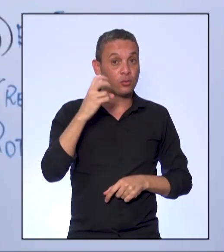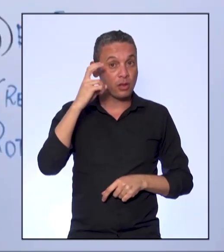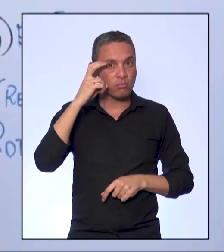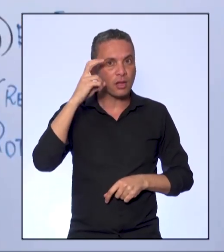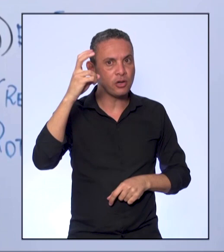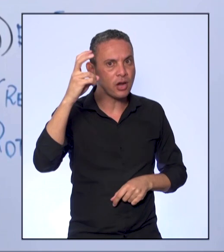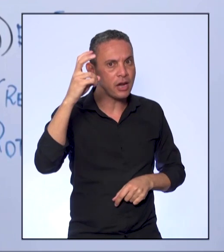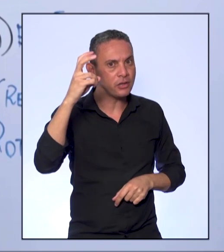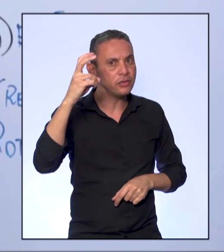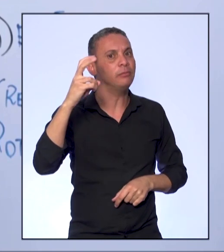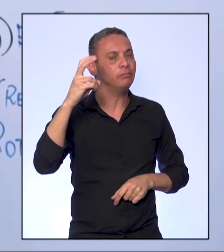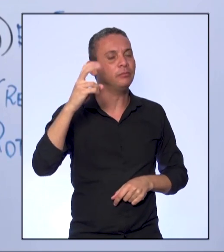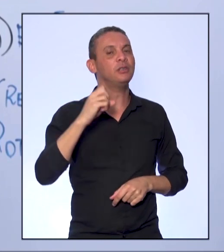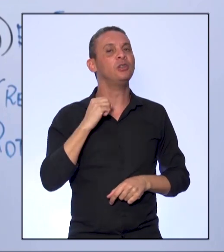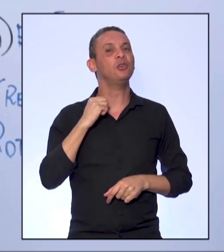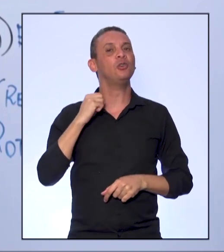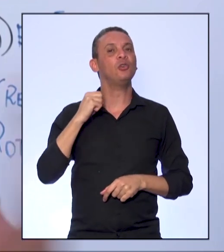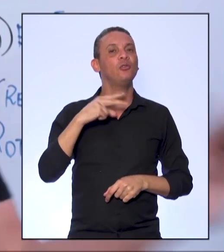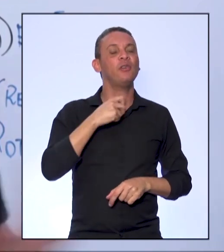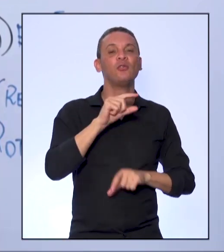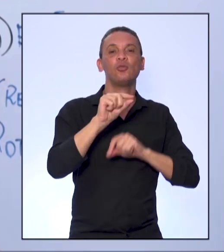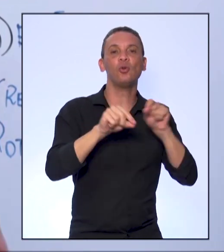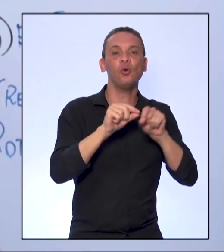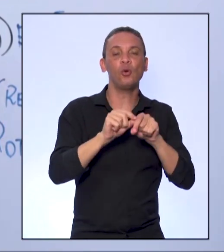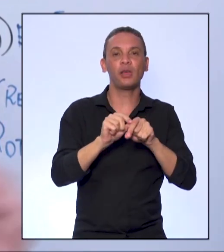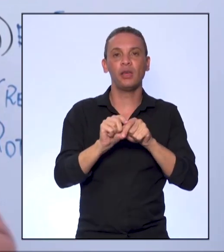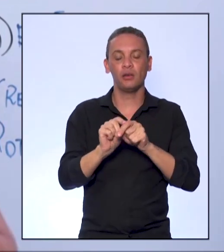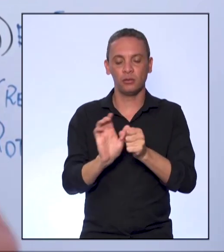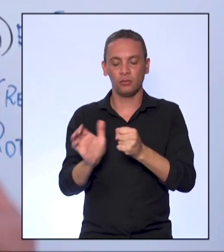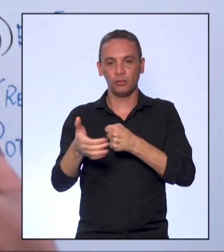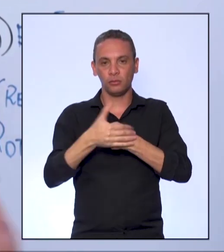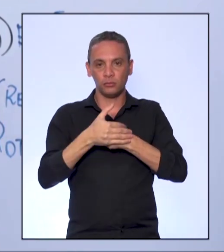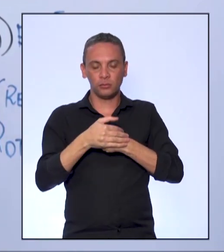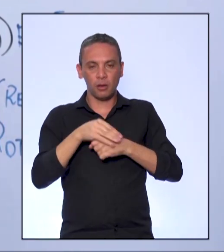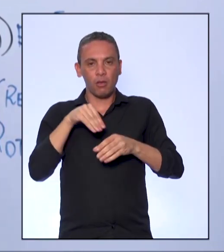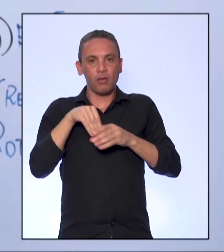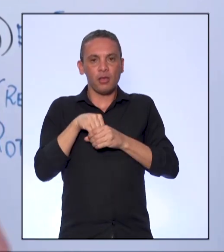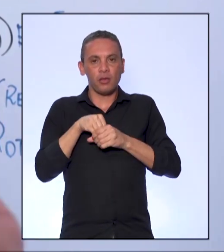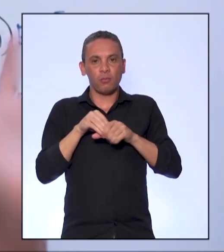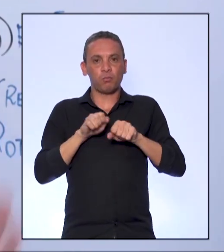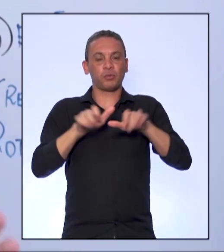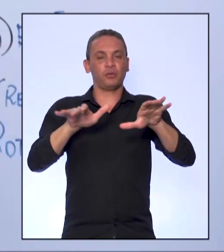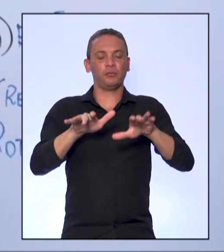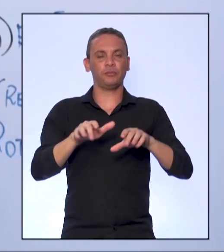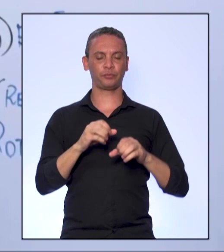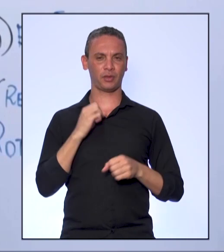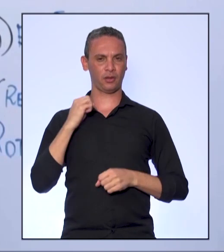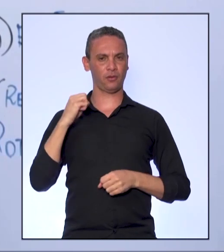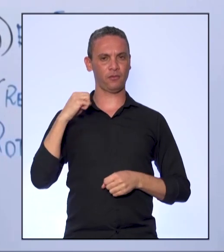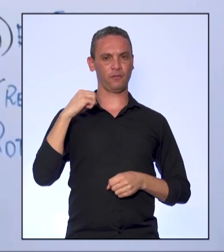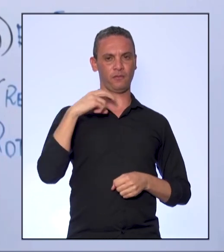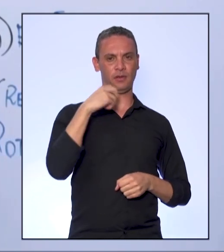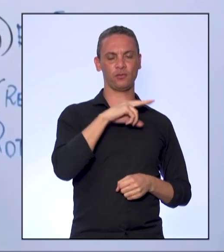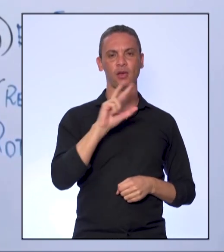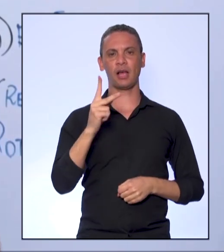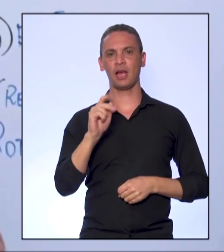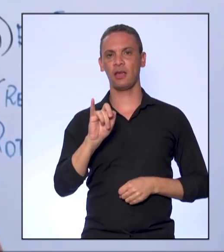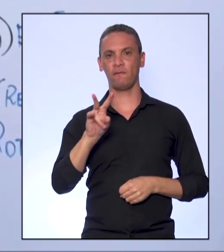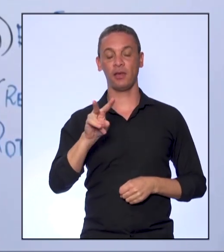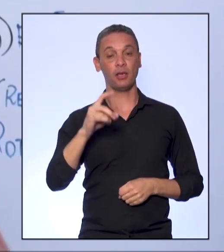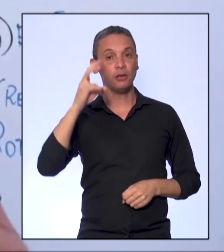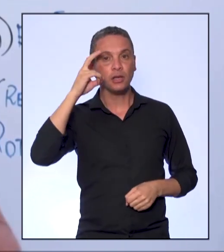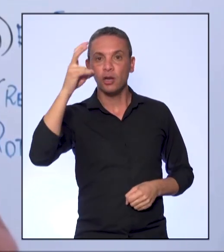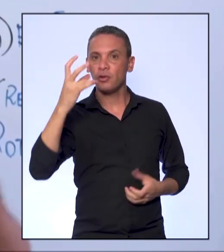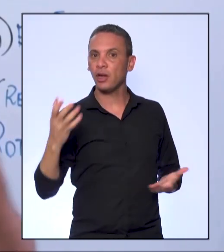tem são os vírus que não manifestam logo. Eu considero o HIV um vírus muito inteligente. Por que é um vírus muito inteligente? Porque